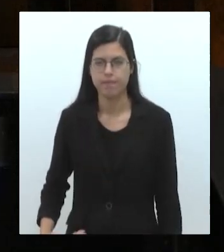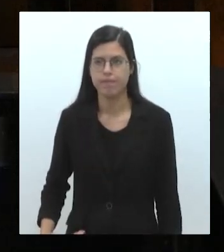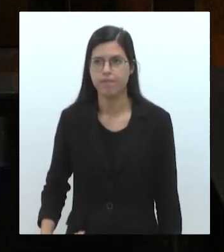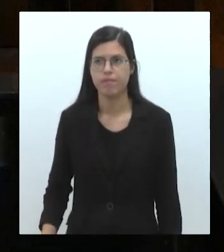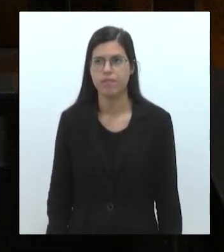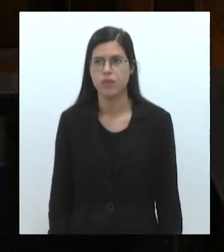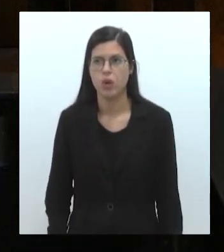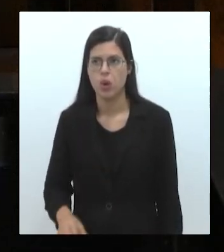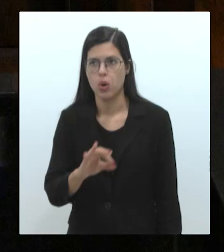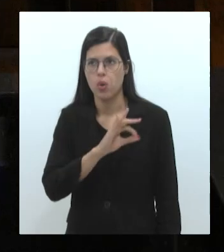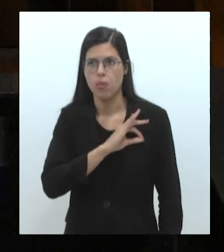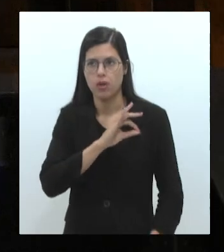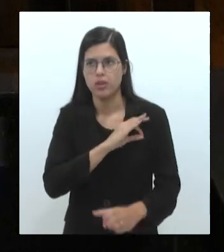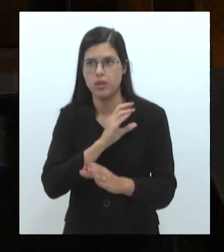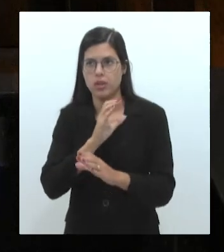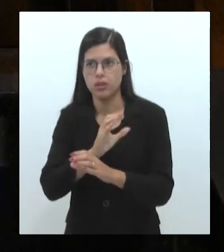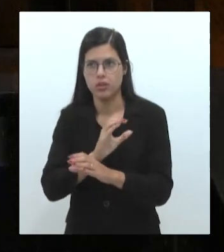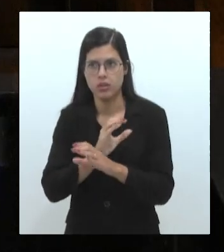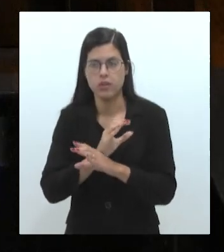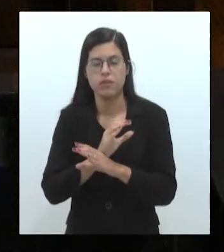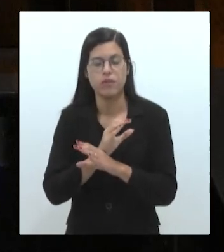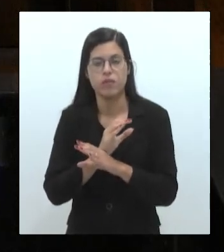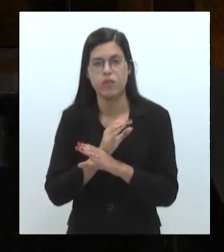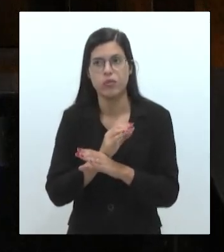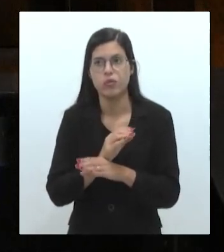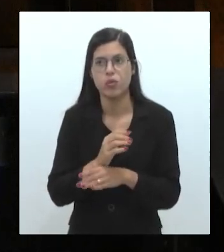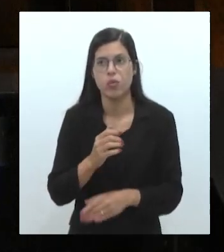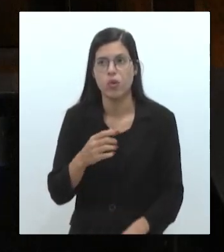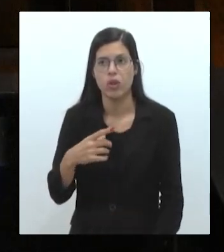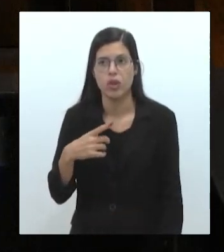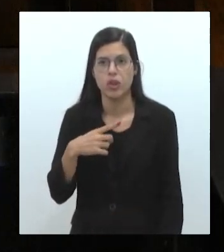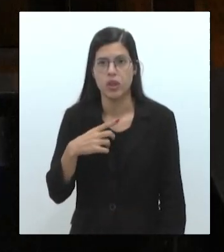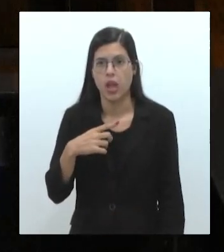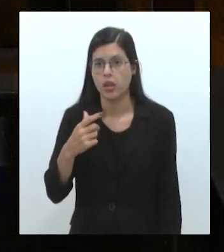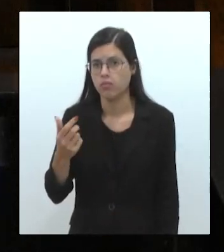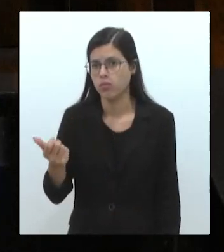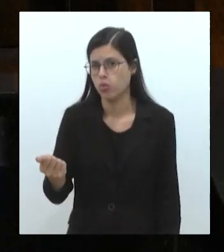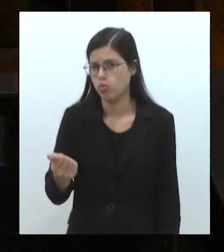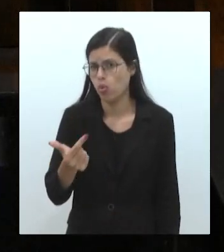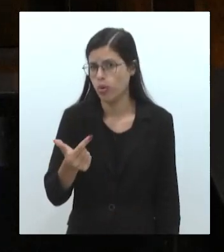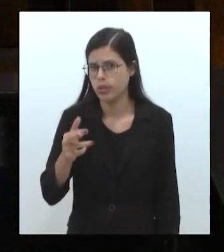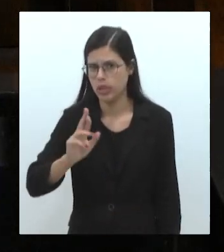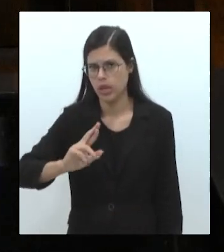os policiais civis recebem um ticket de R$12 por dia.